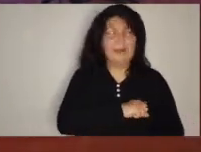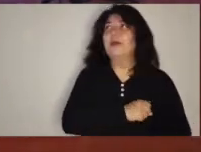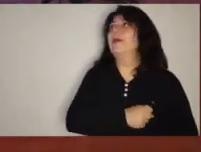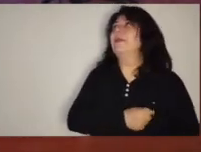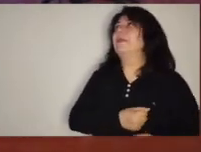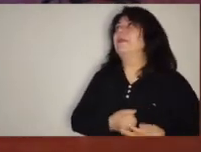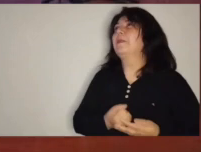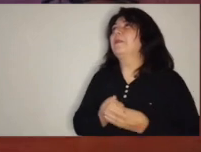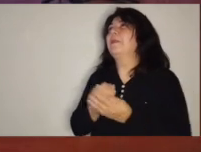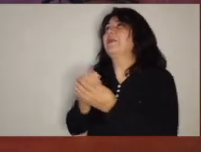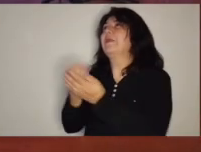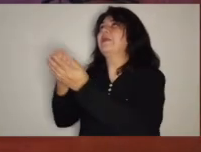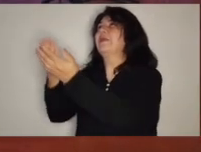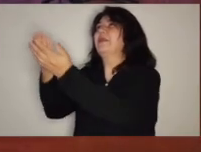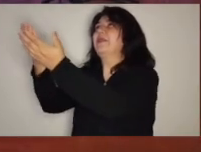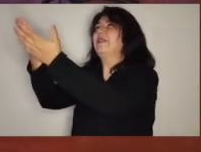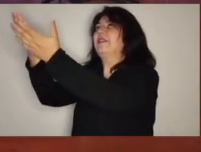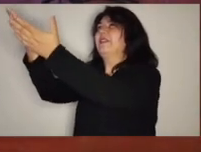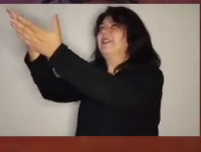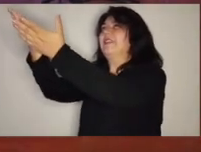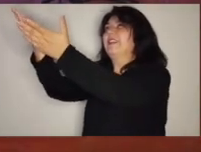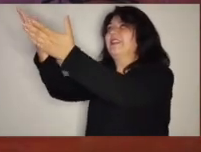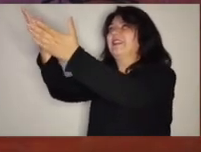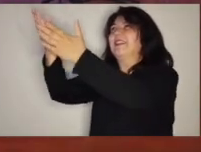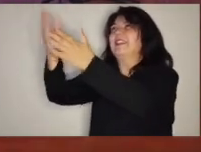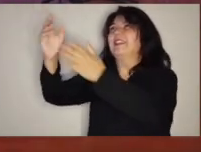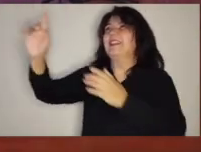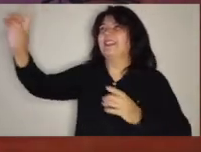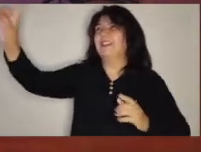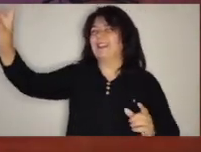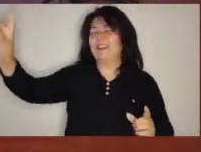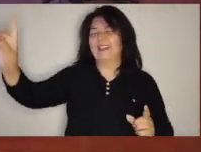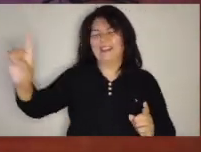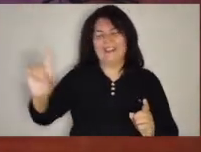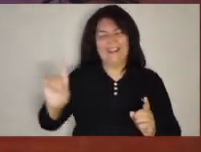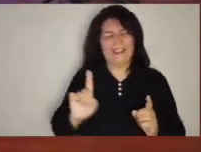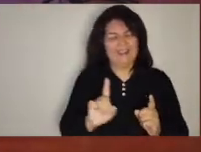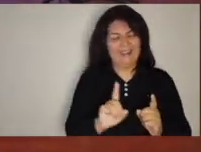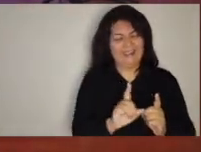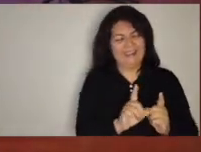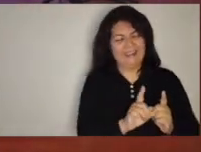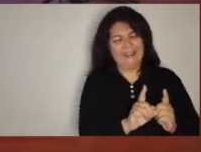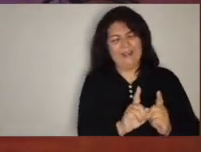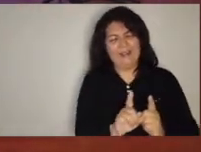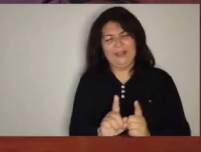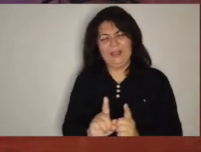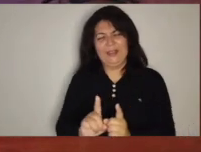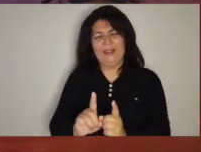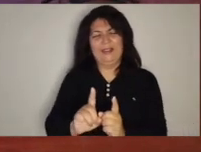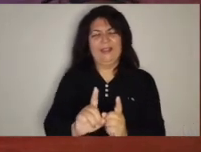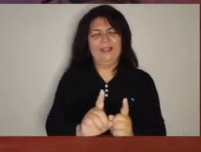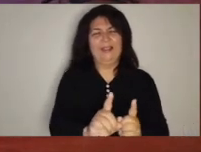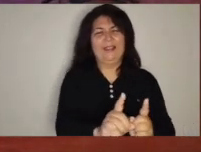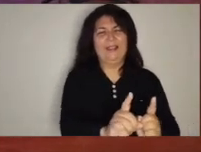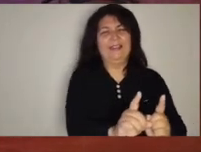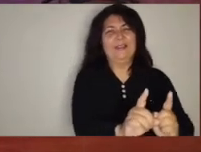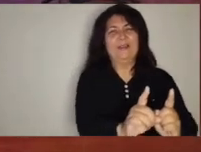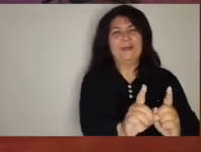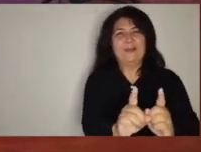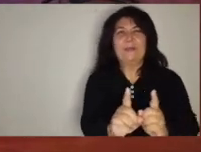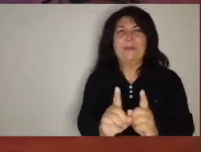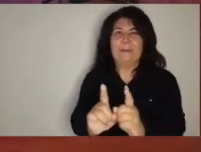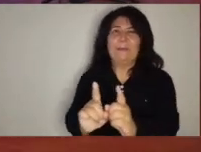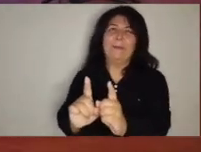contemplado em ser com você, ser com